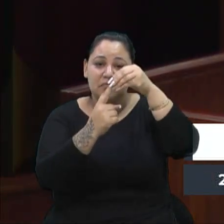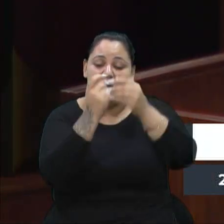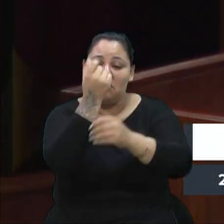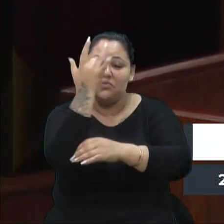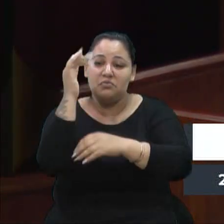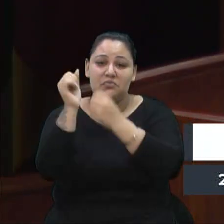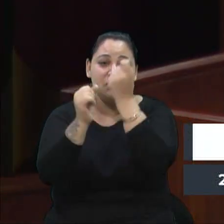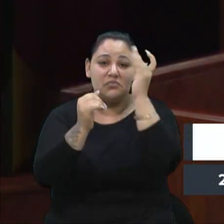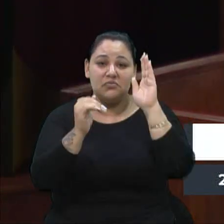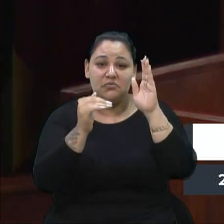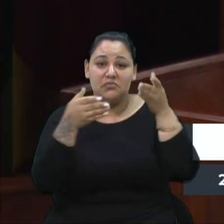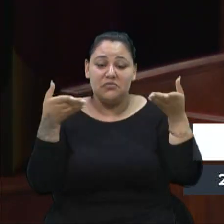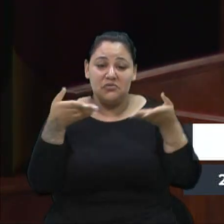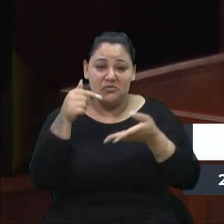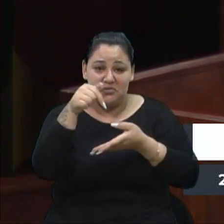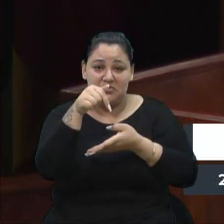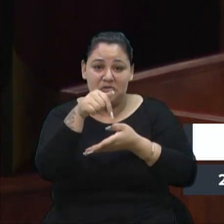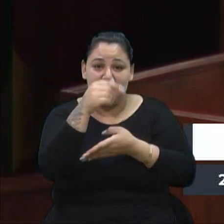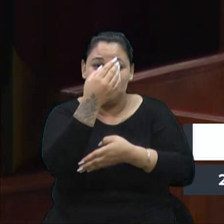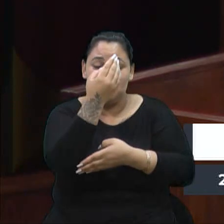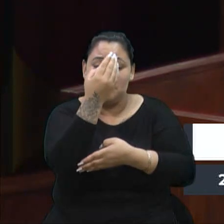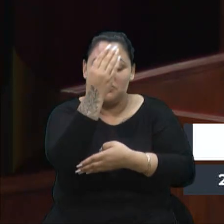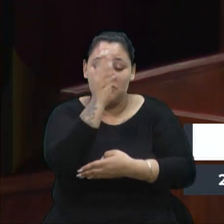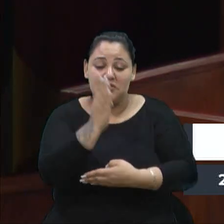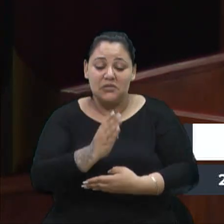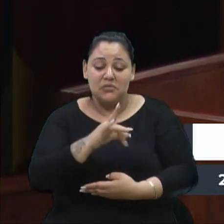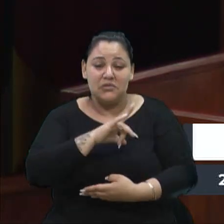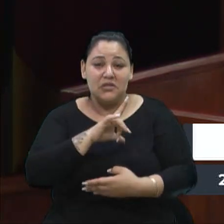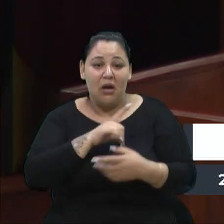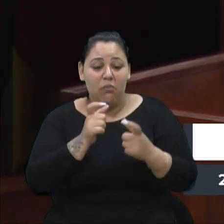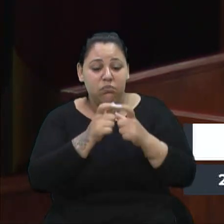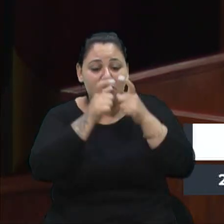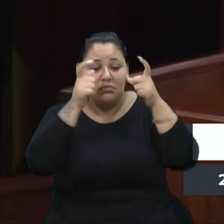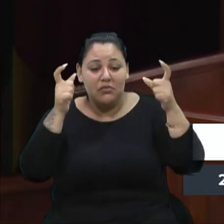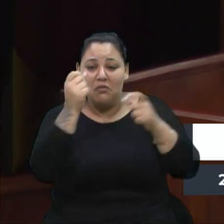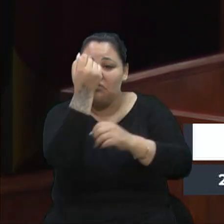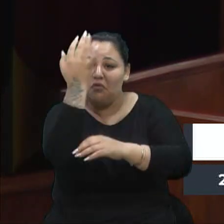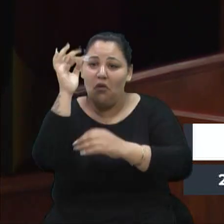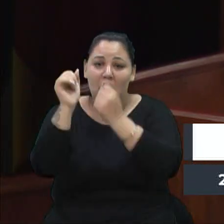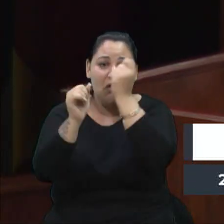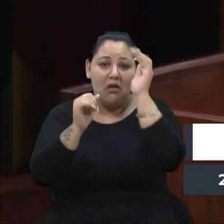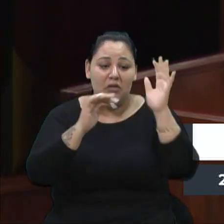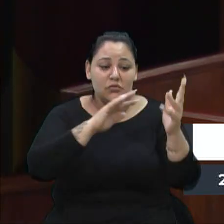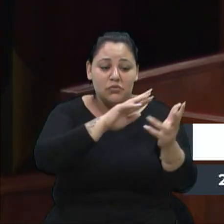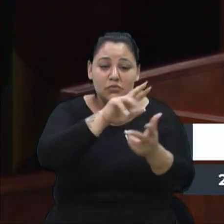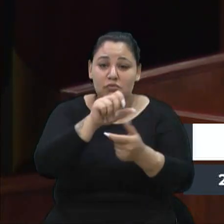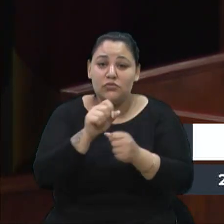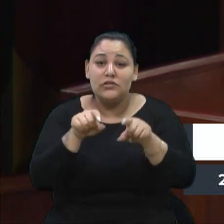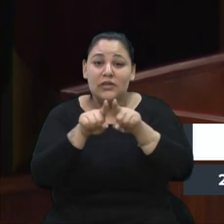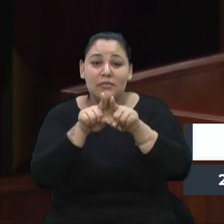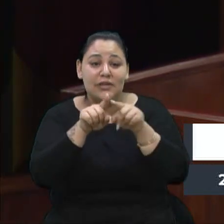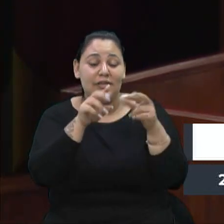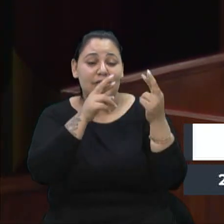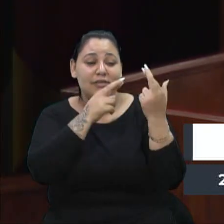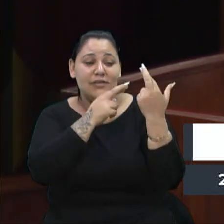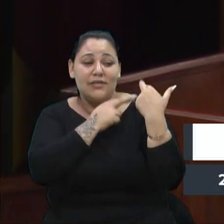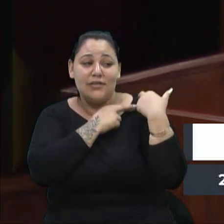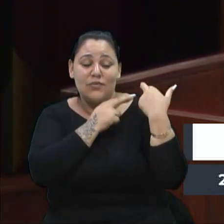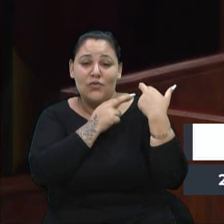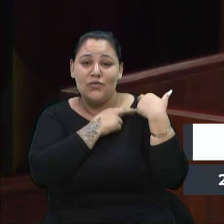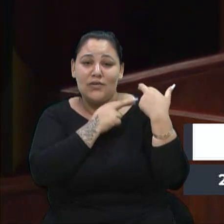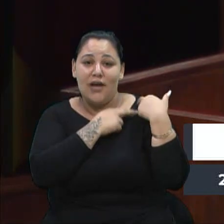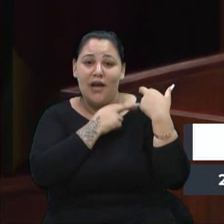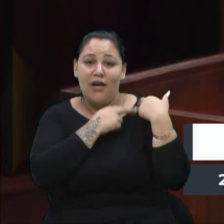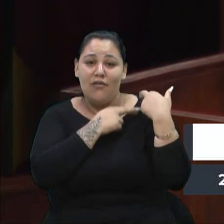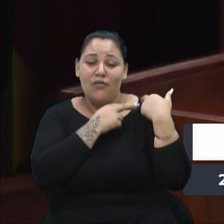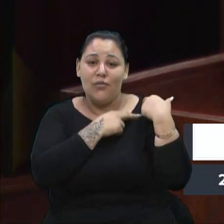floresta tropical do mundo, responsável pelo equilíbrio climático do planeta. E aí a